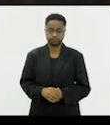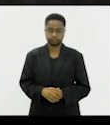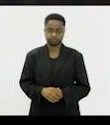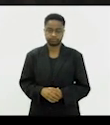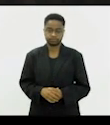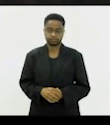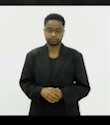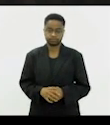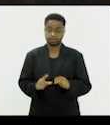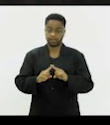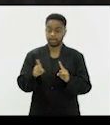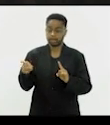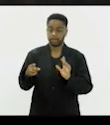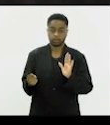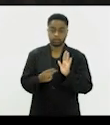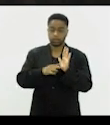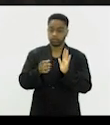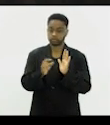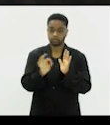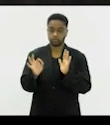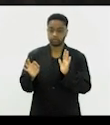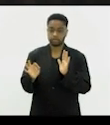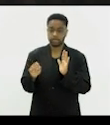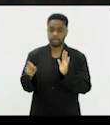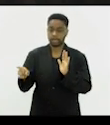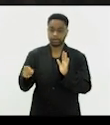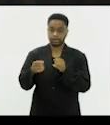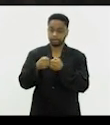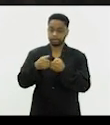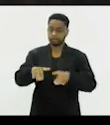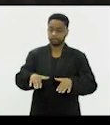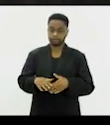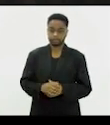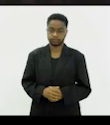E ele não admite que é um desastre.